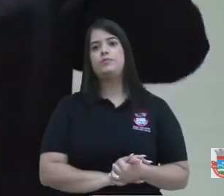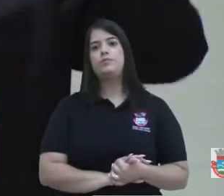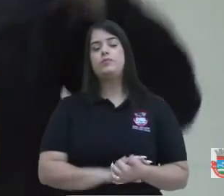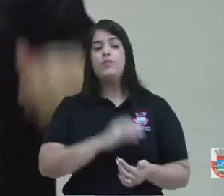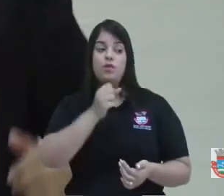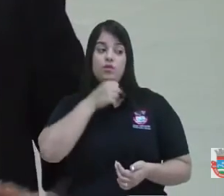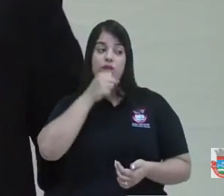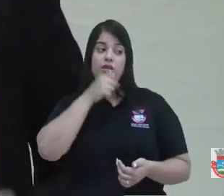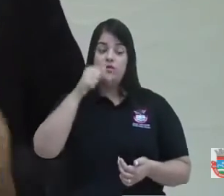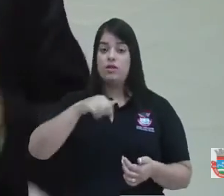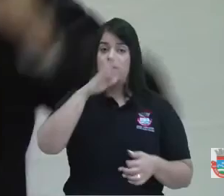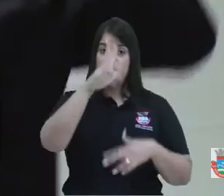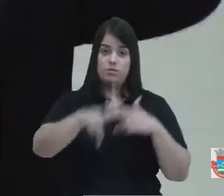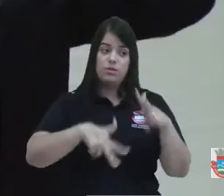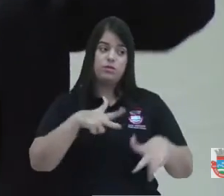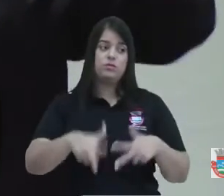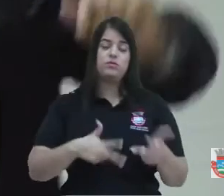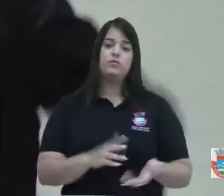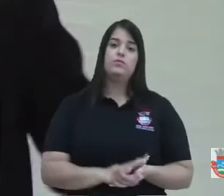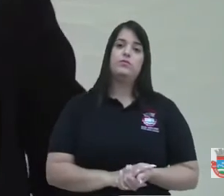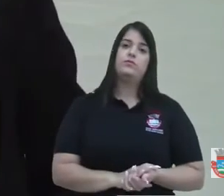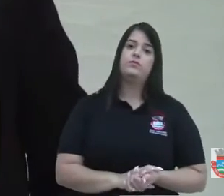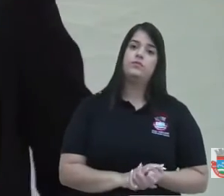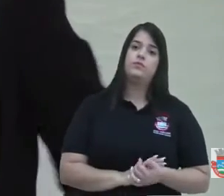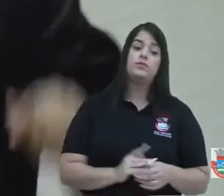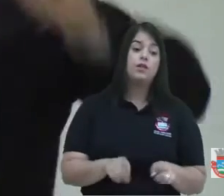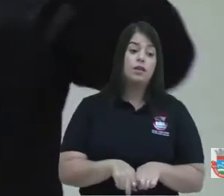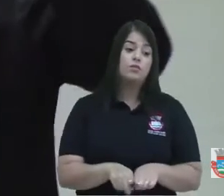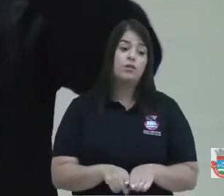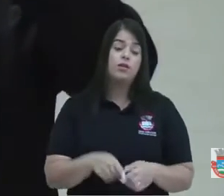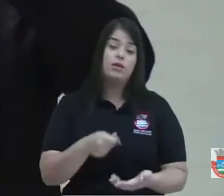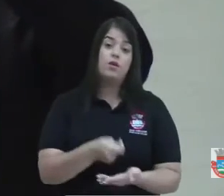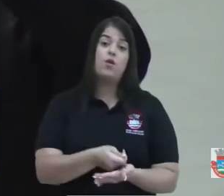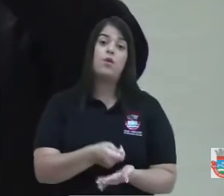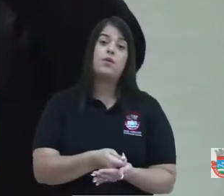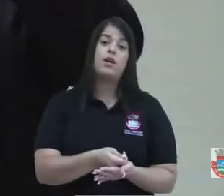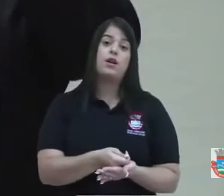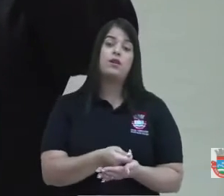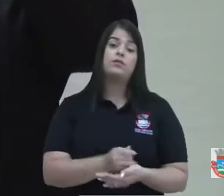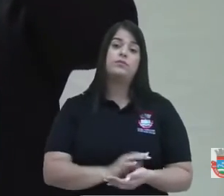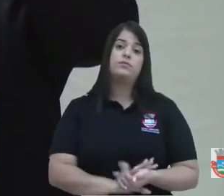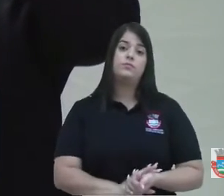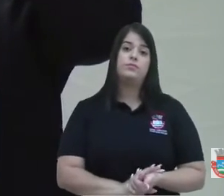de São Bento do Una. Também tenho a cobrar aqui o